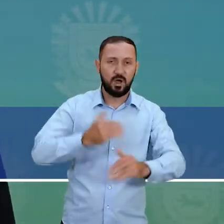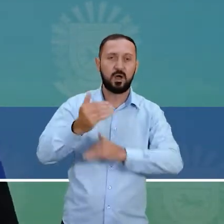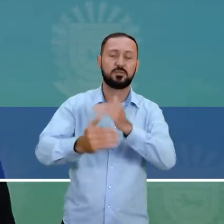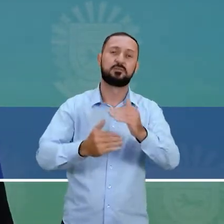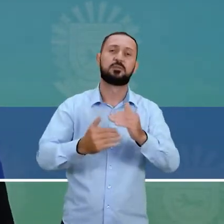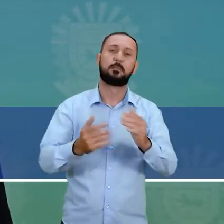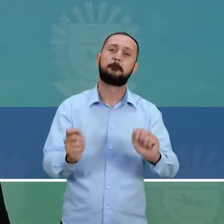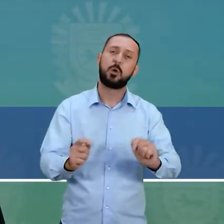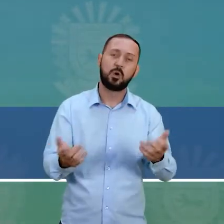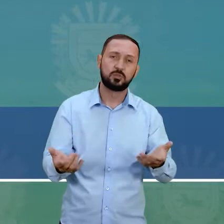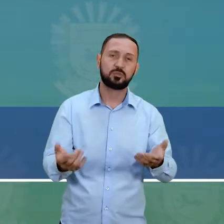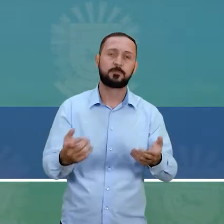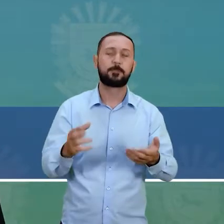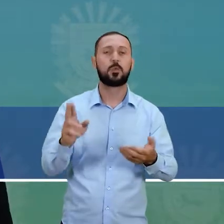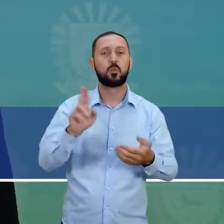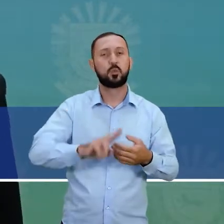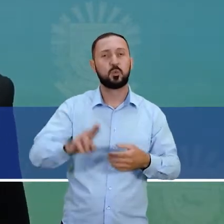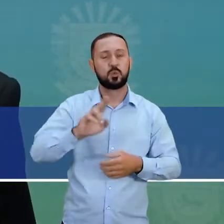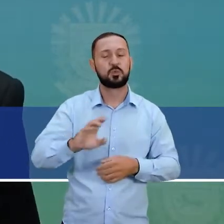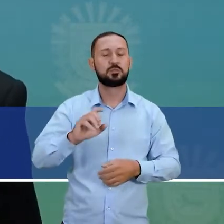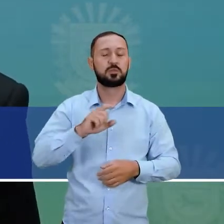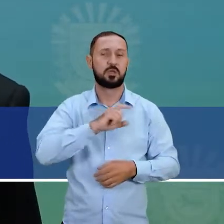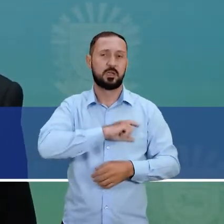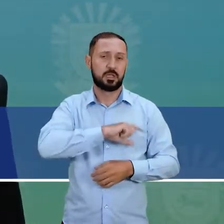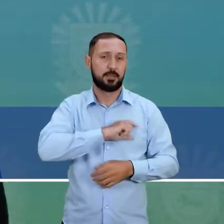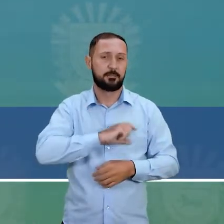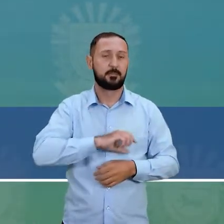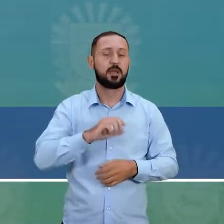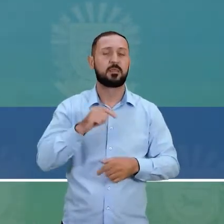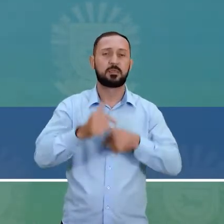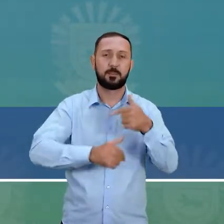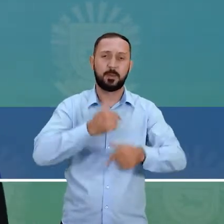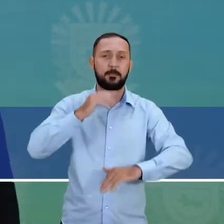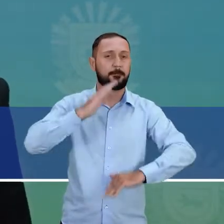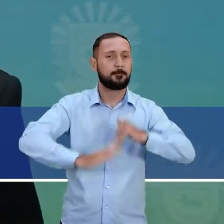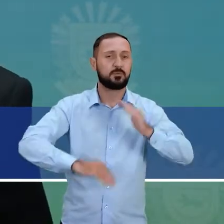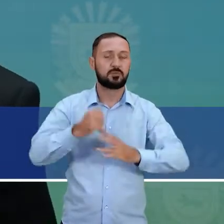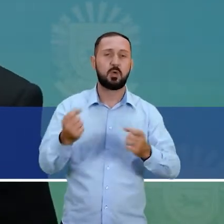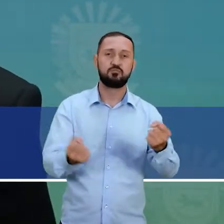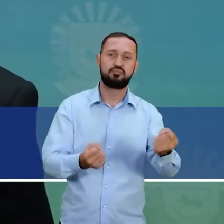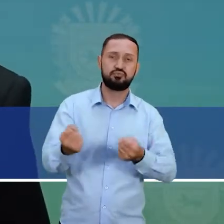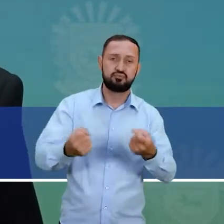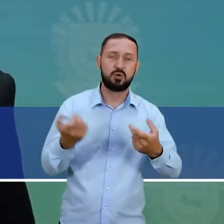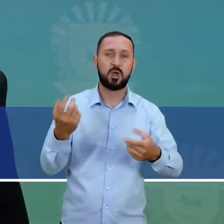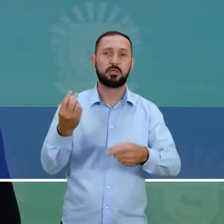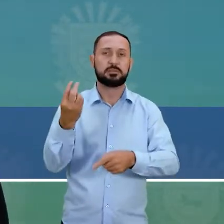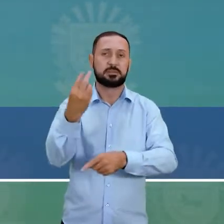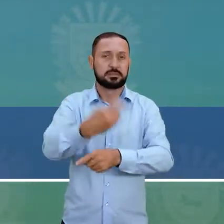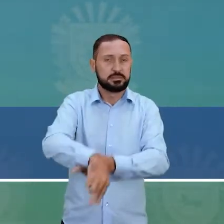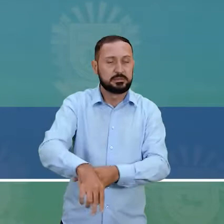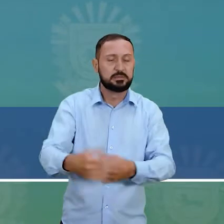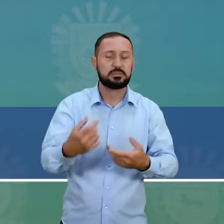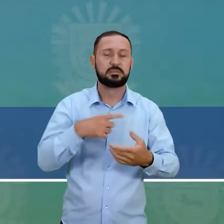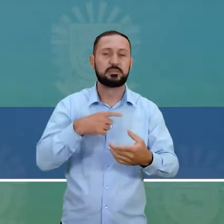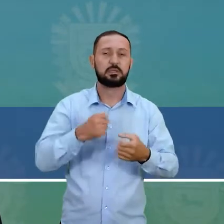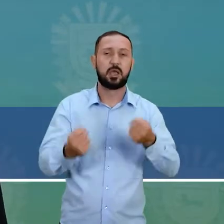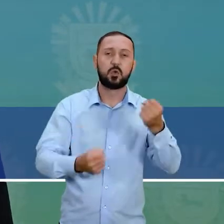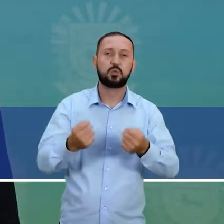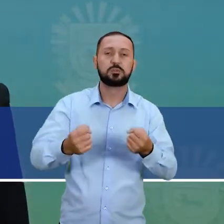que devem avançar. Muitas pessoas utilizam a CNH para trabalhar como motorista, como